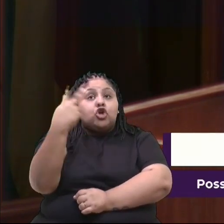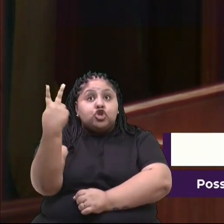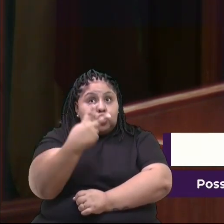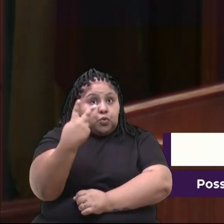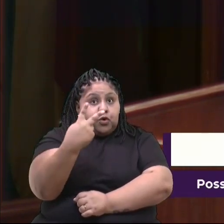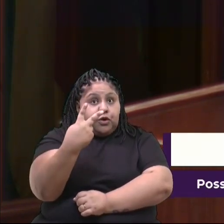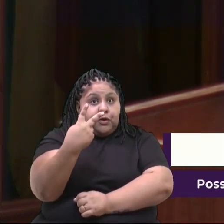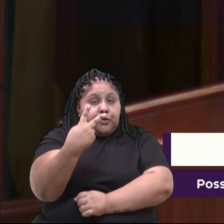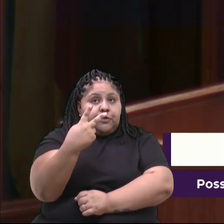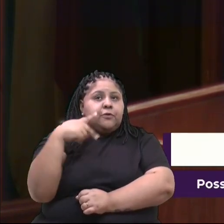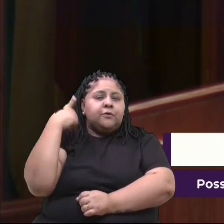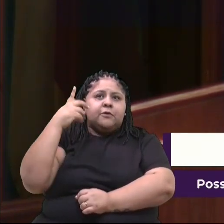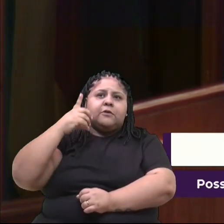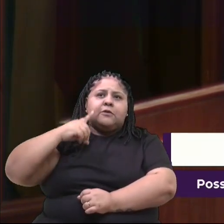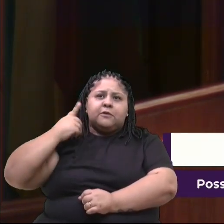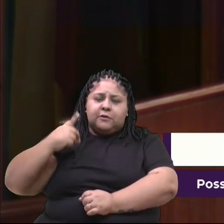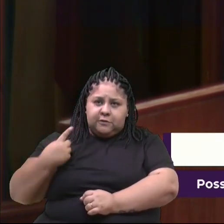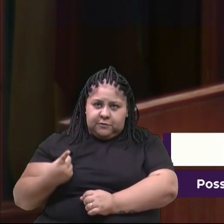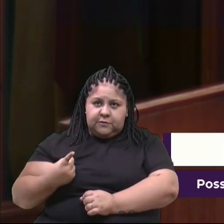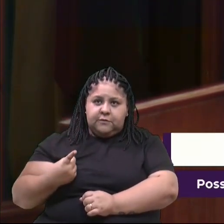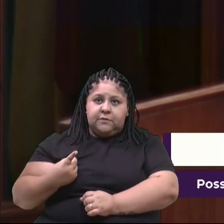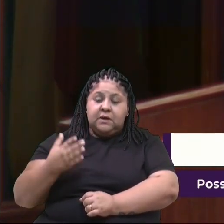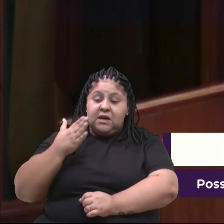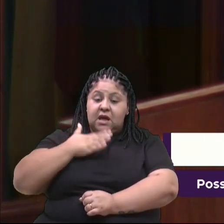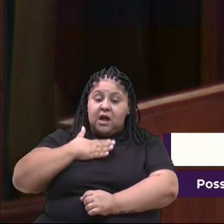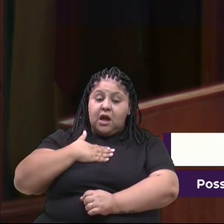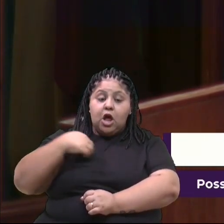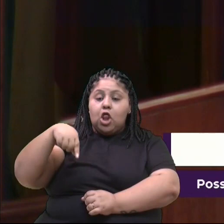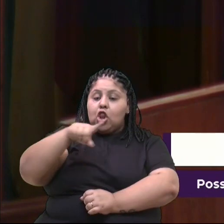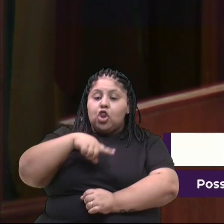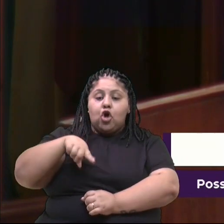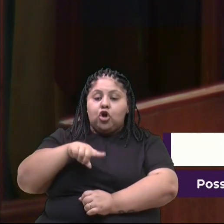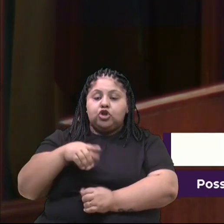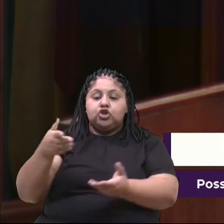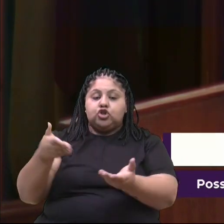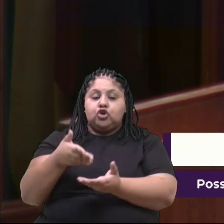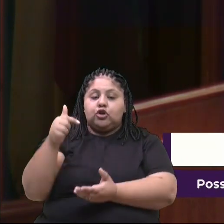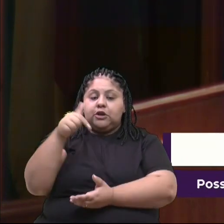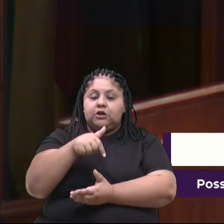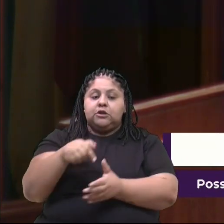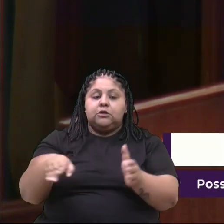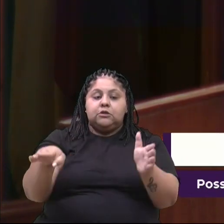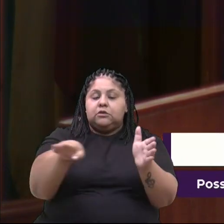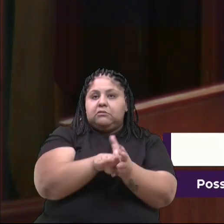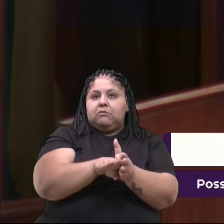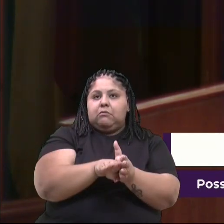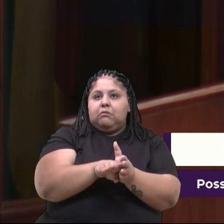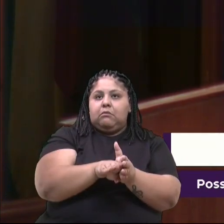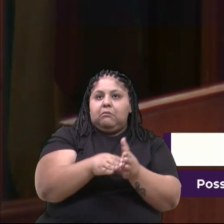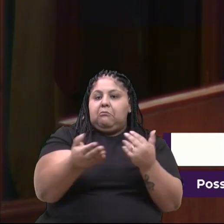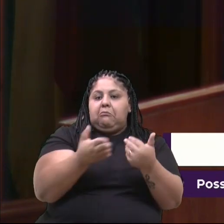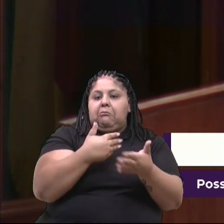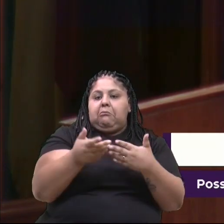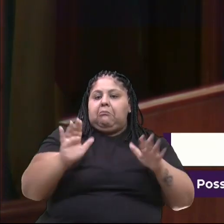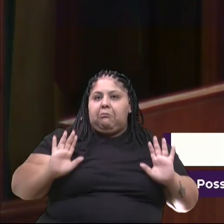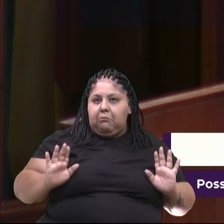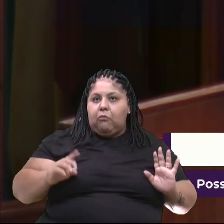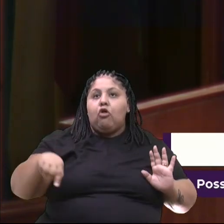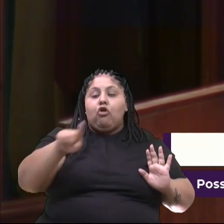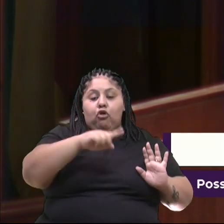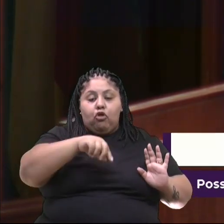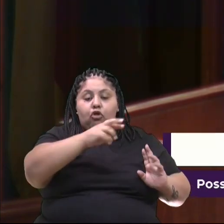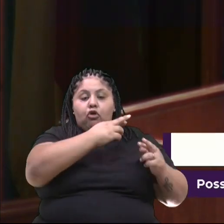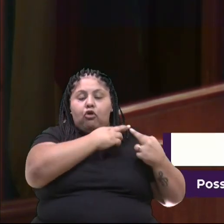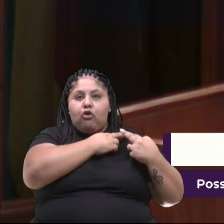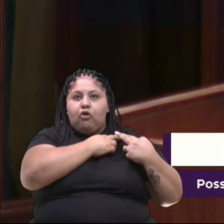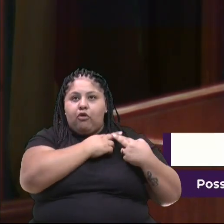duas, vereadora Denise, hoje deputada federal, e eu, nós não estamos aqui, não chegamos aqui por acaso. Nós representamos